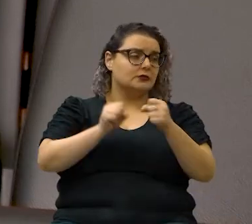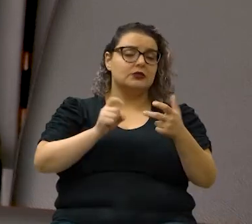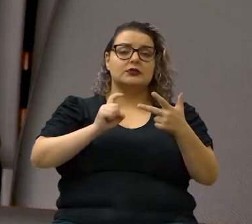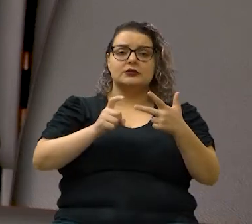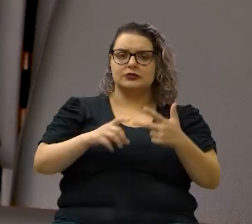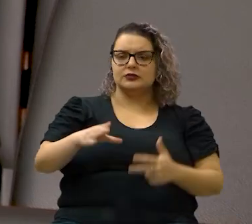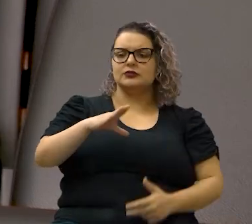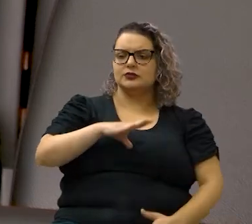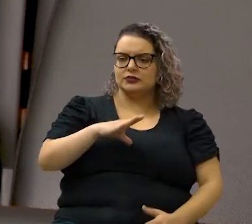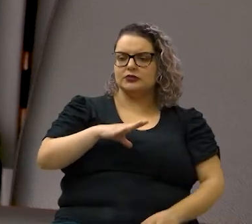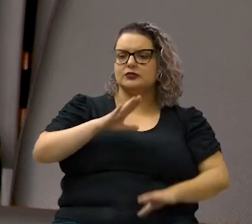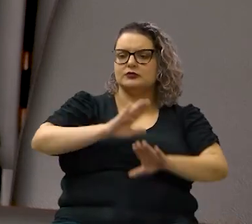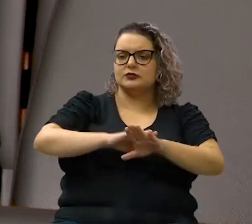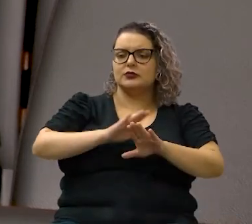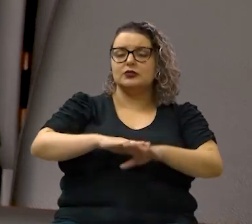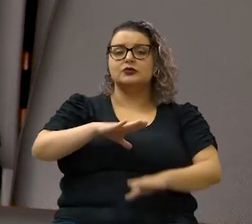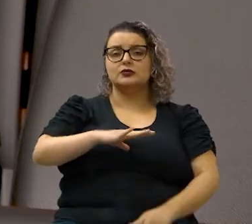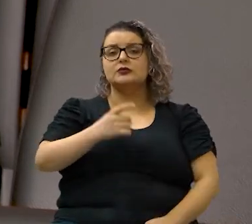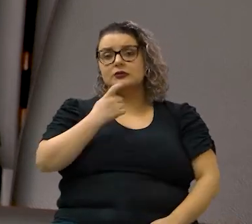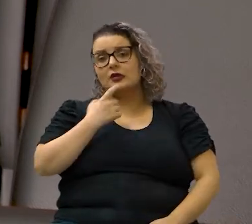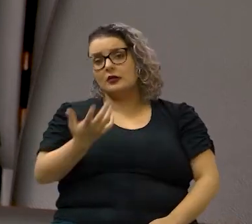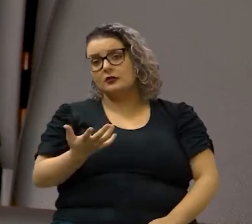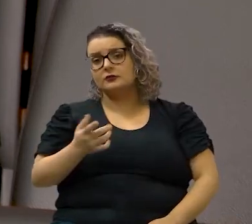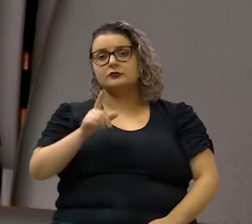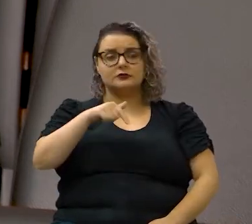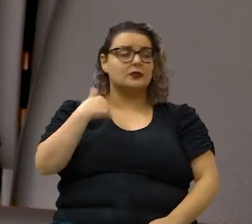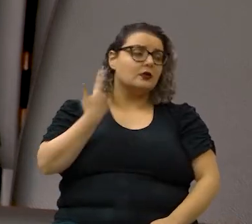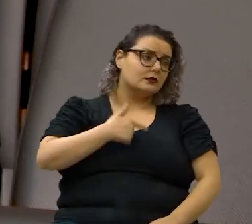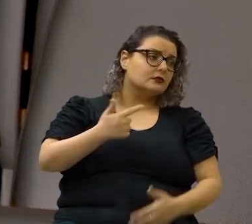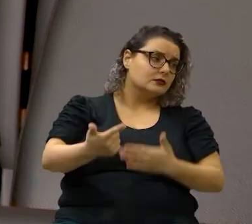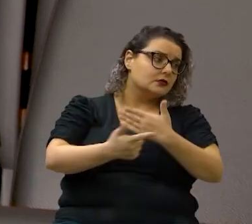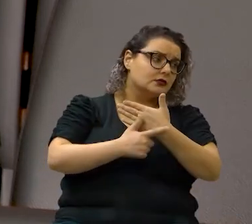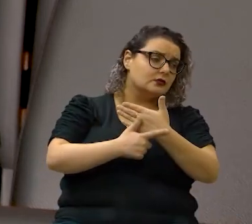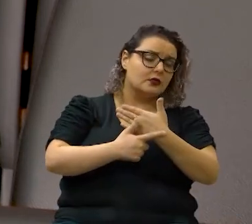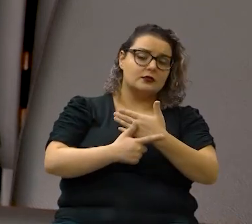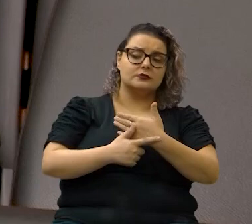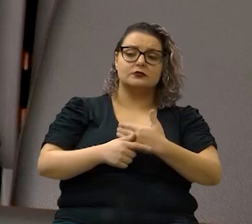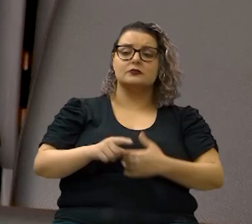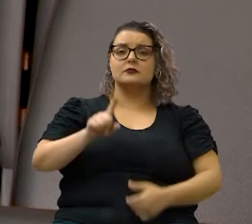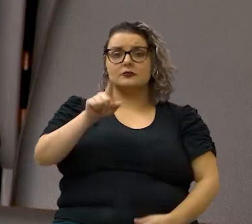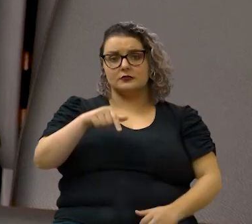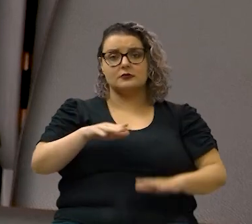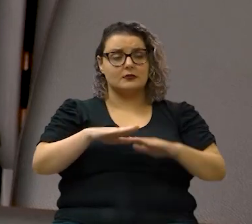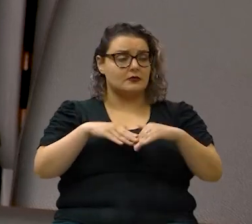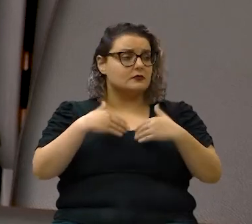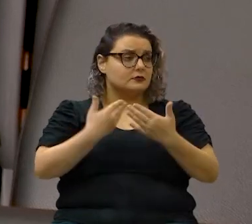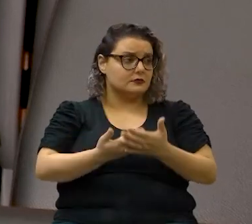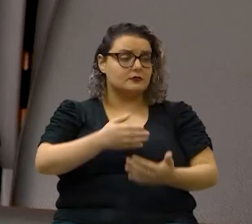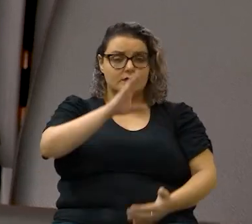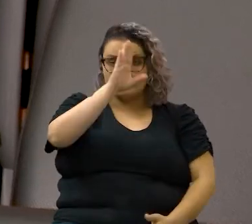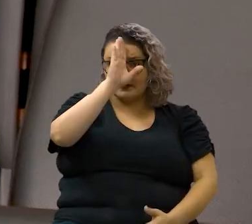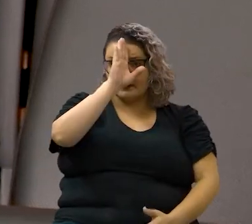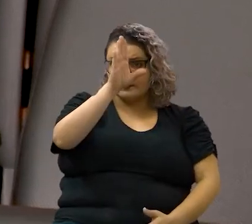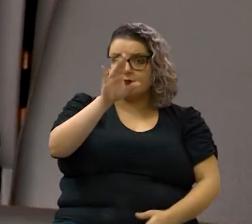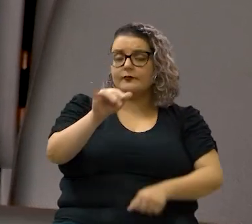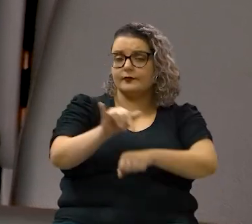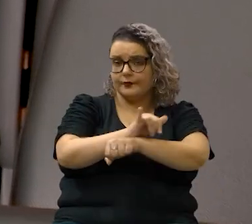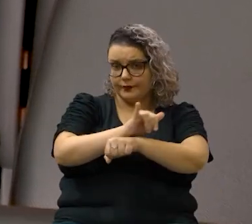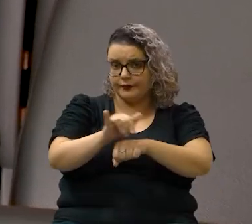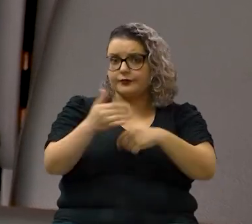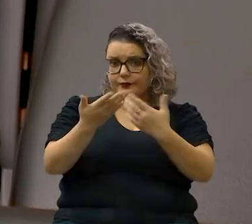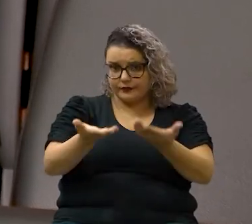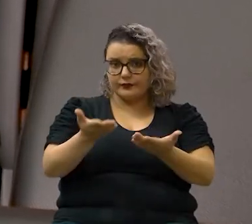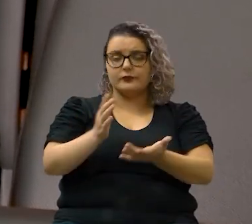Poder Executivo Municipal atua na cidade. Então esse é o nosso papel e são os requerimentos, o principal instrumento